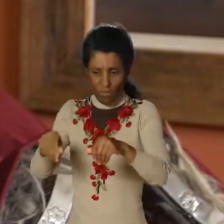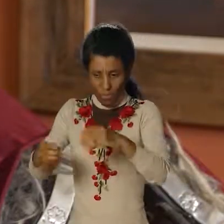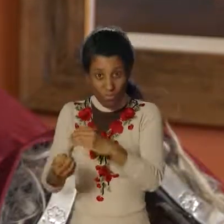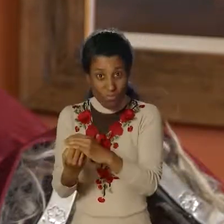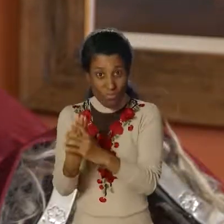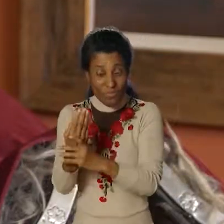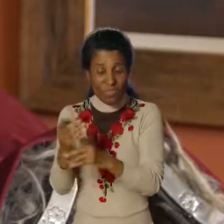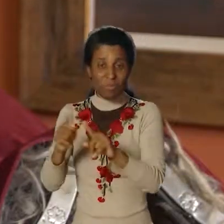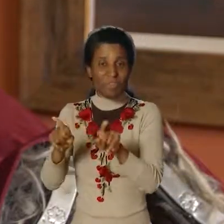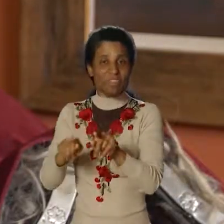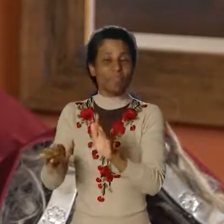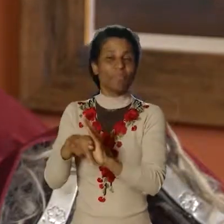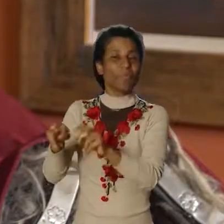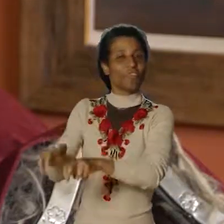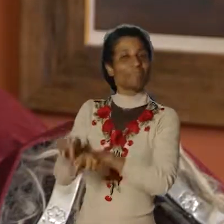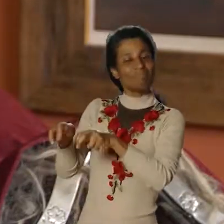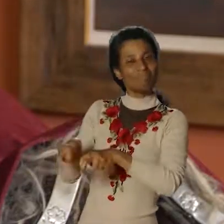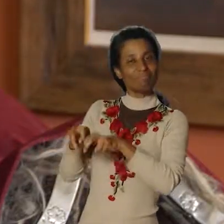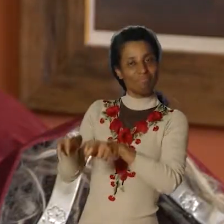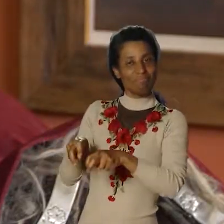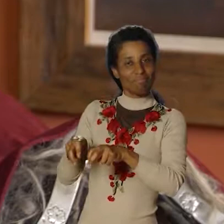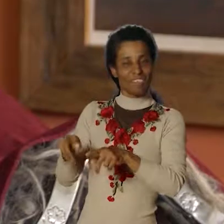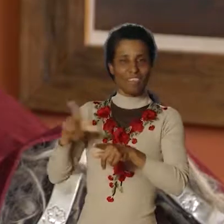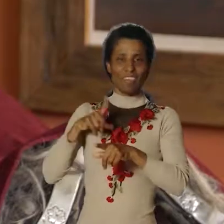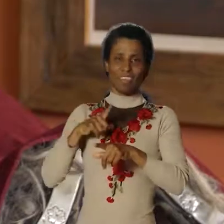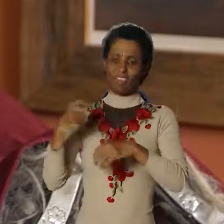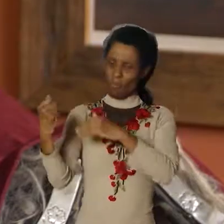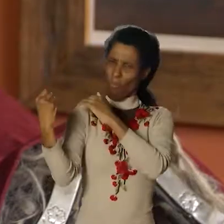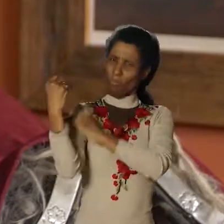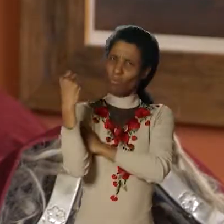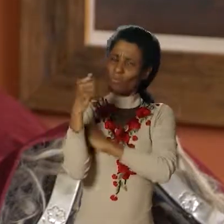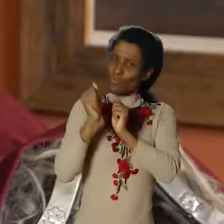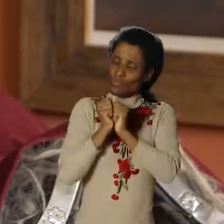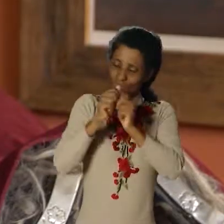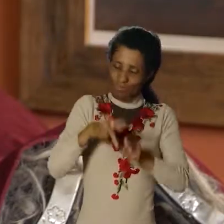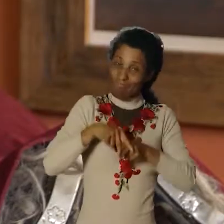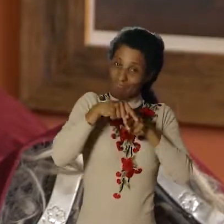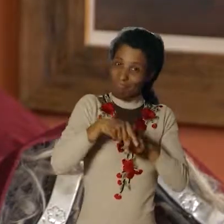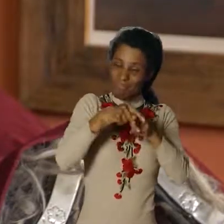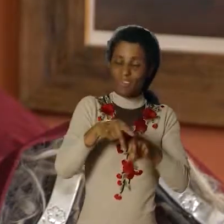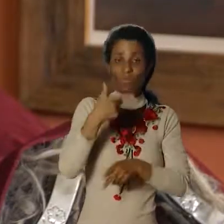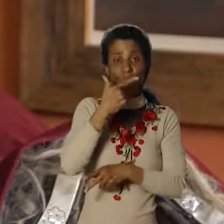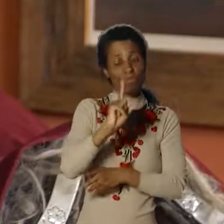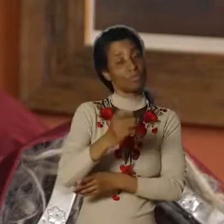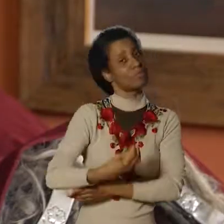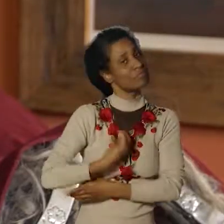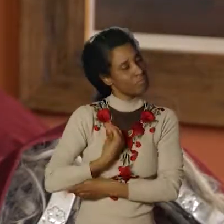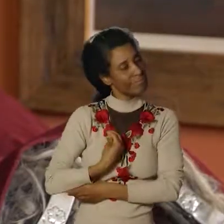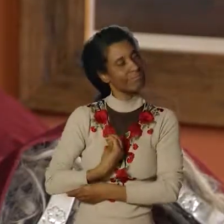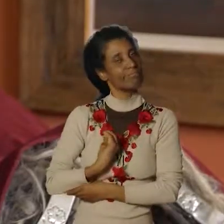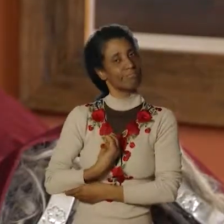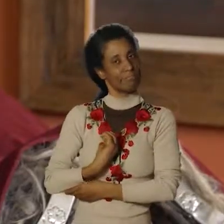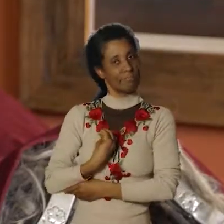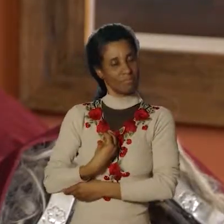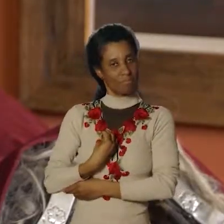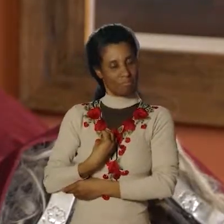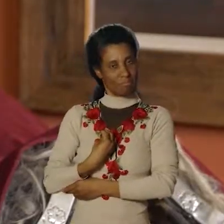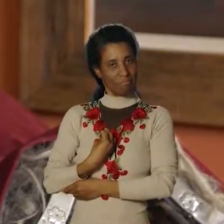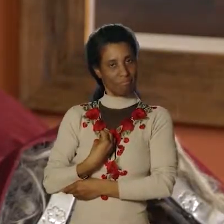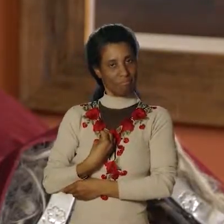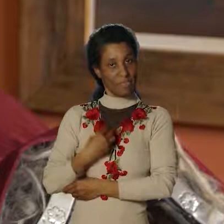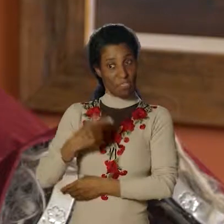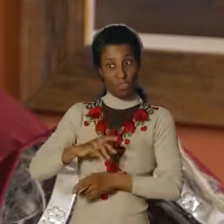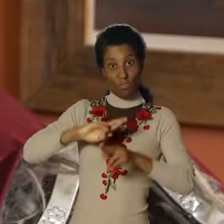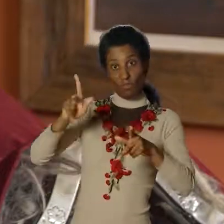ambiente fértil, sim, mas selvagem. Exclusivamente com a força dos braços, com o cavalo, ele vai conseguir